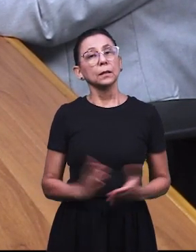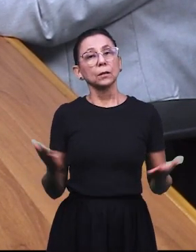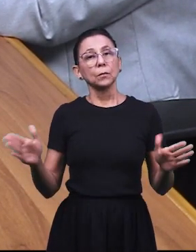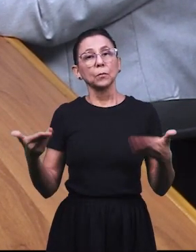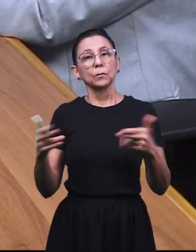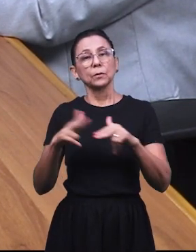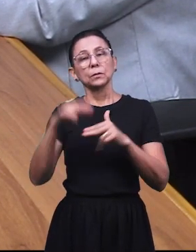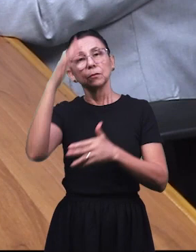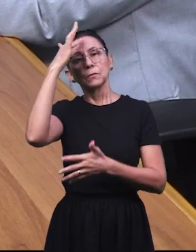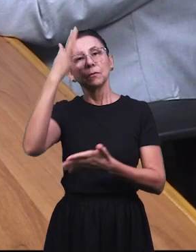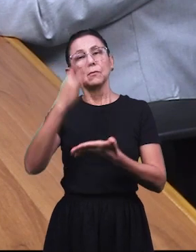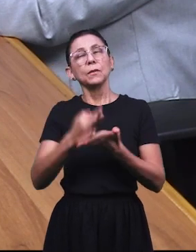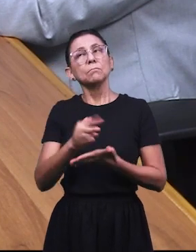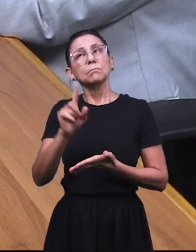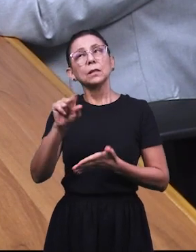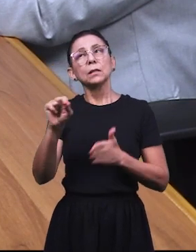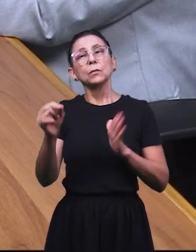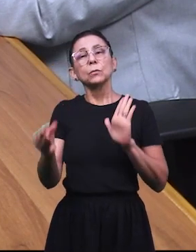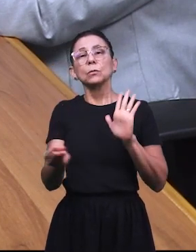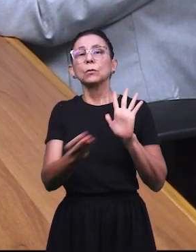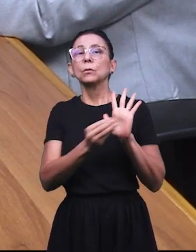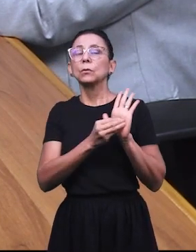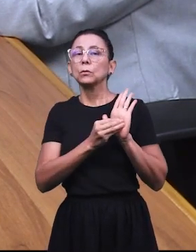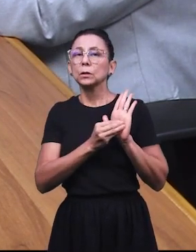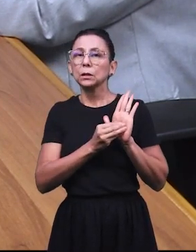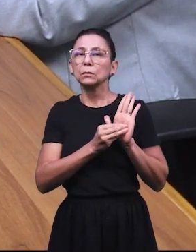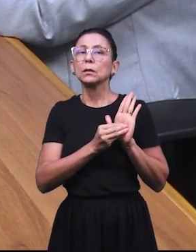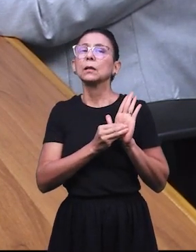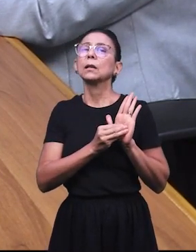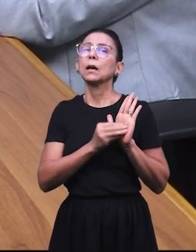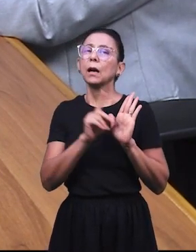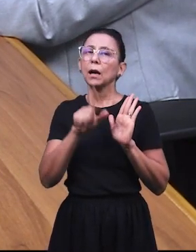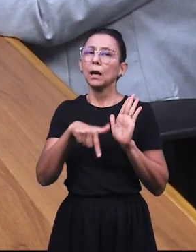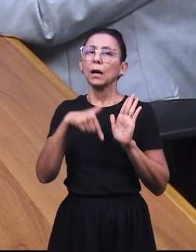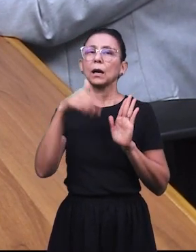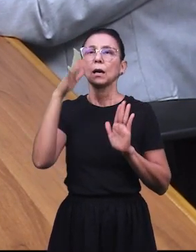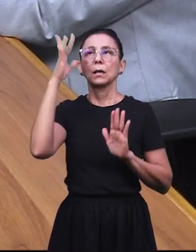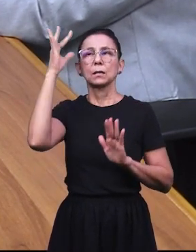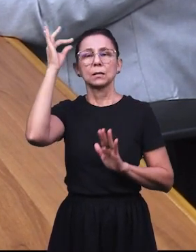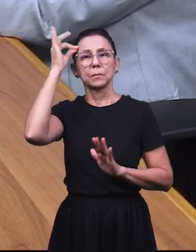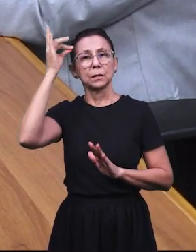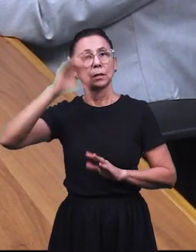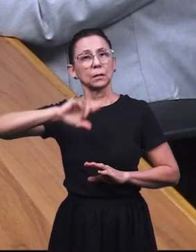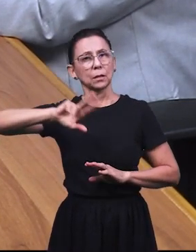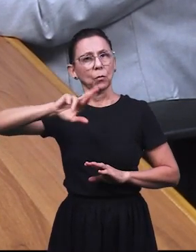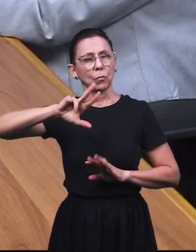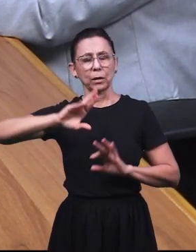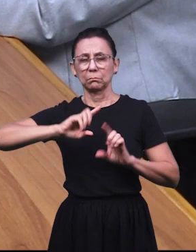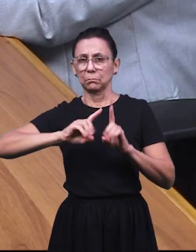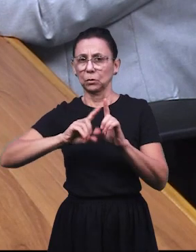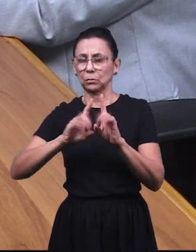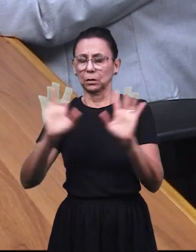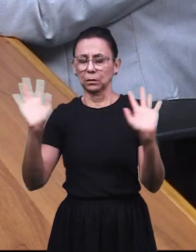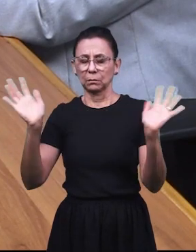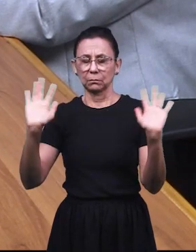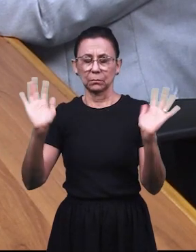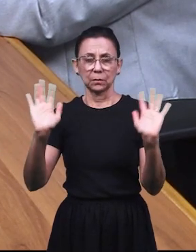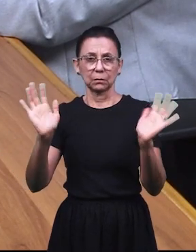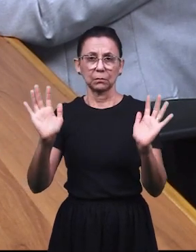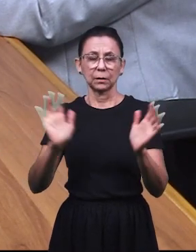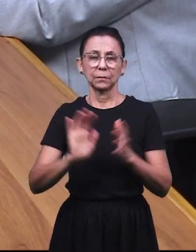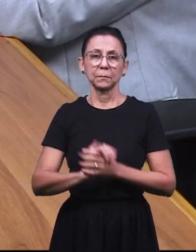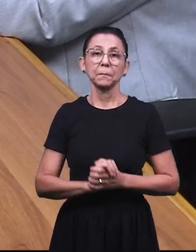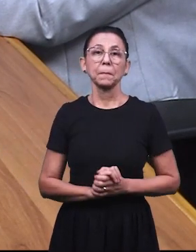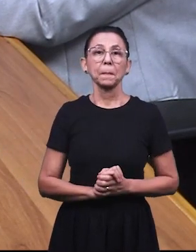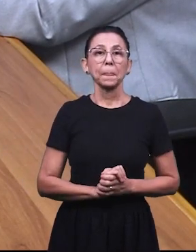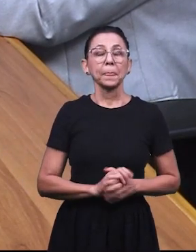Fé, ele é um conteúdo que ele é espiritual, não doutrinário, né? Não é o objetivo, a questão